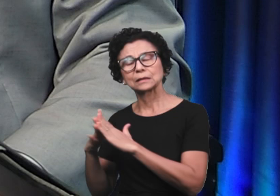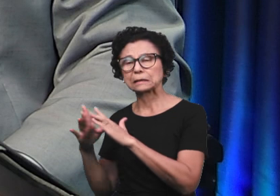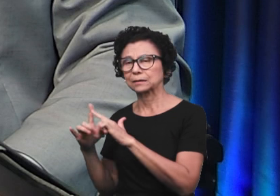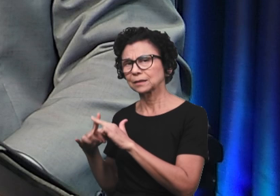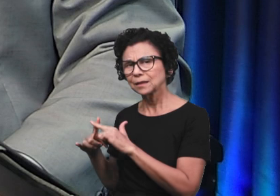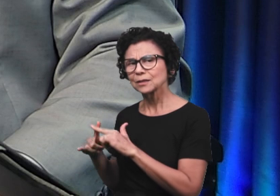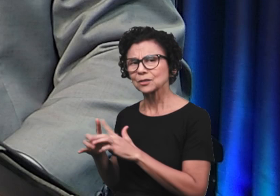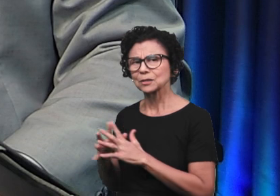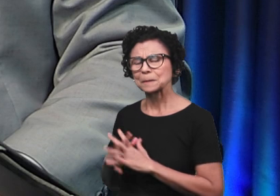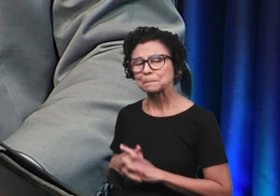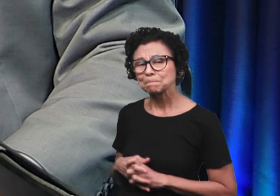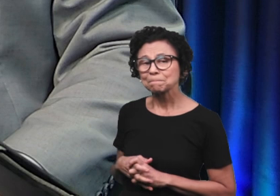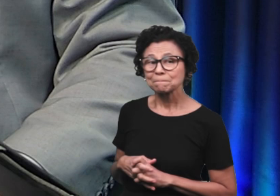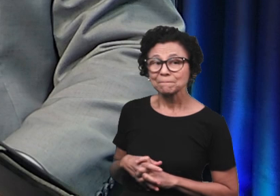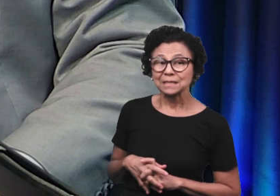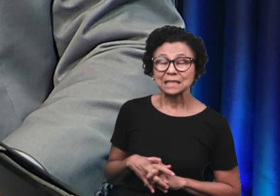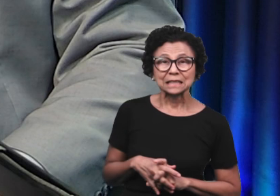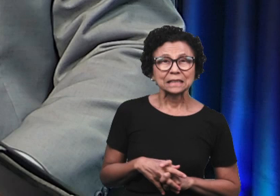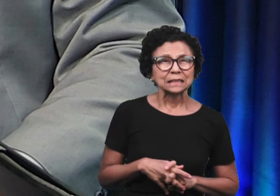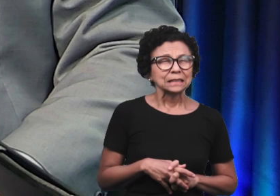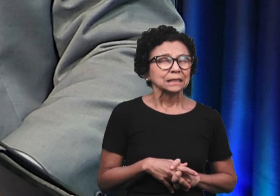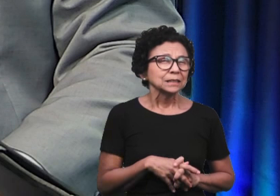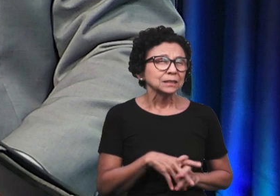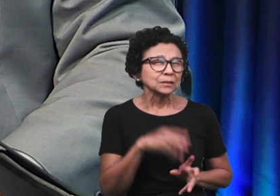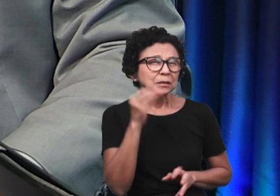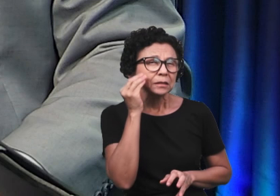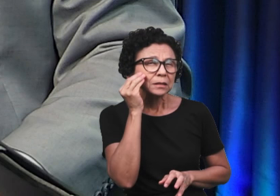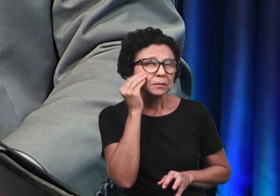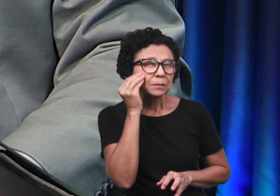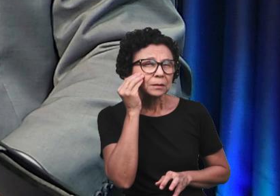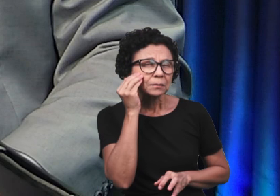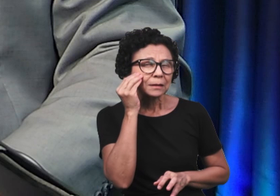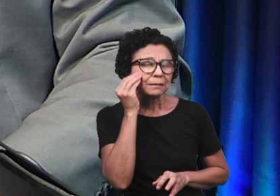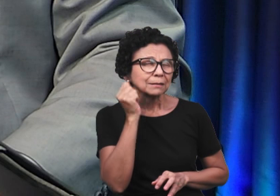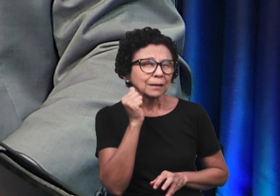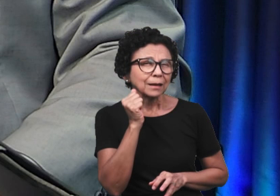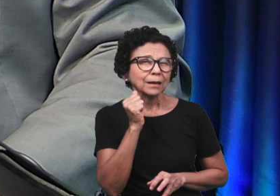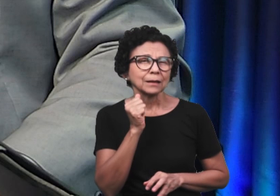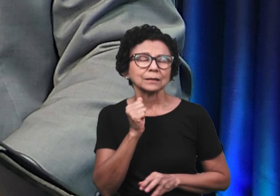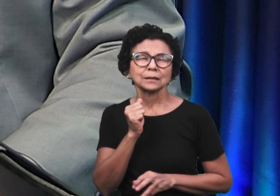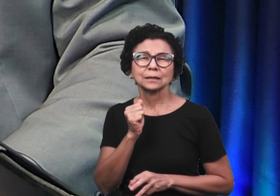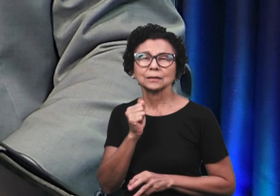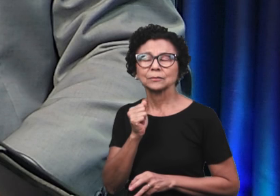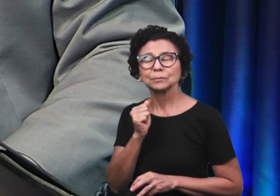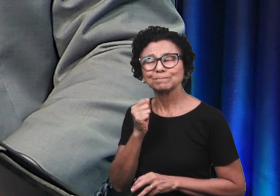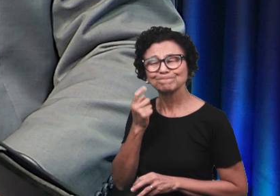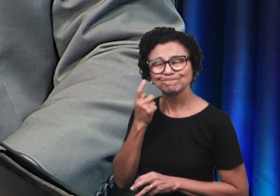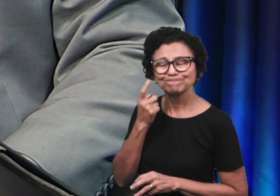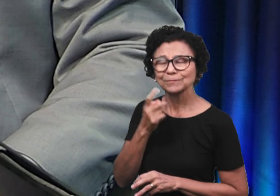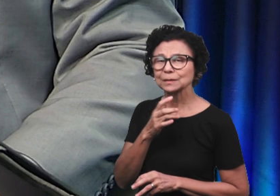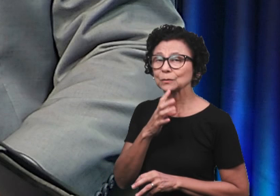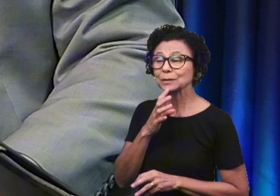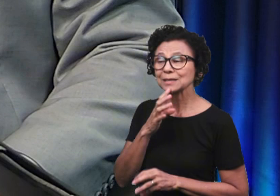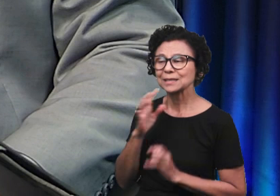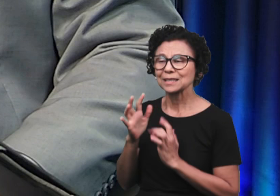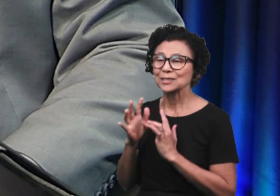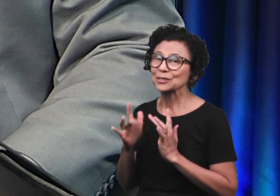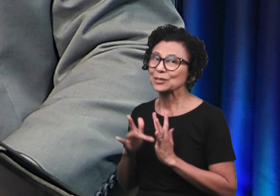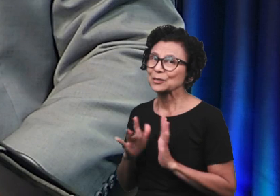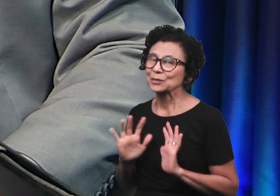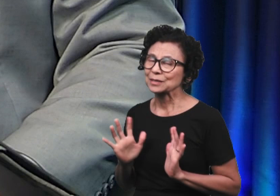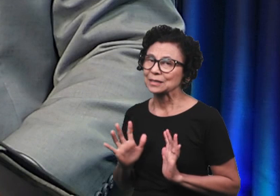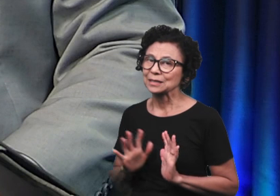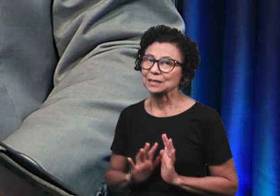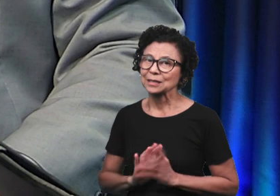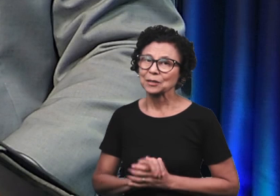mas nós vamos ainda experimentar, conhecer Jesus. Então não são as pessoas, o